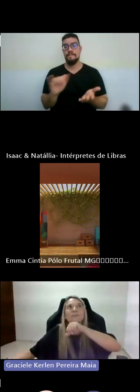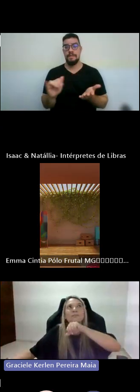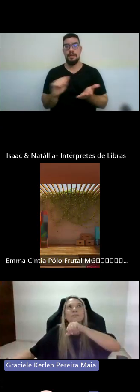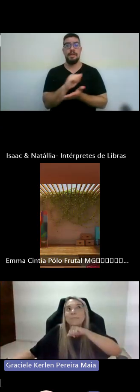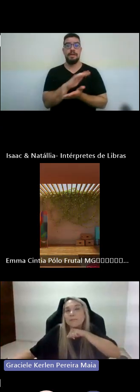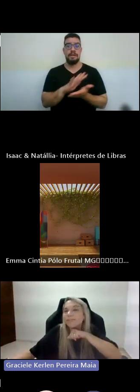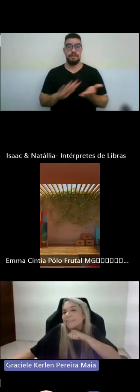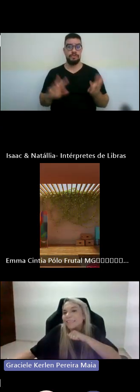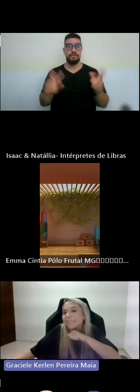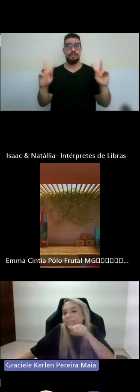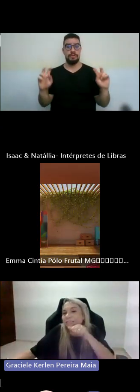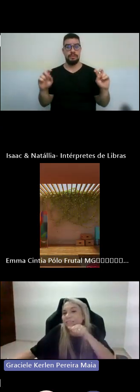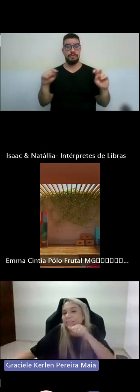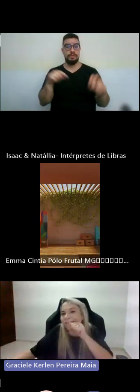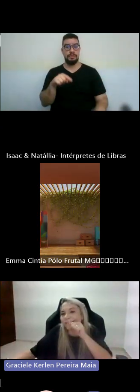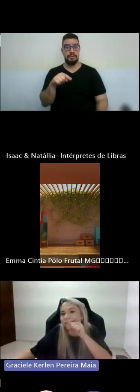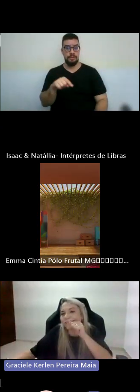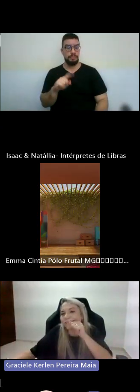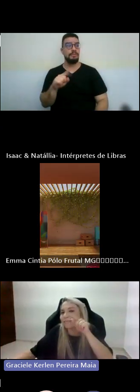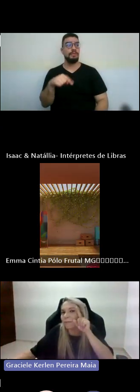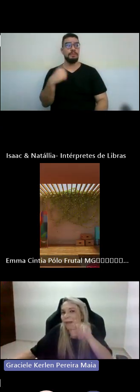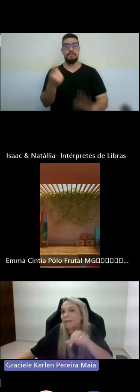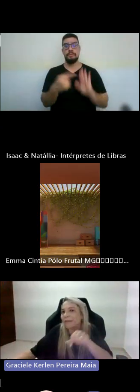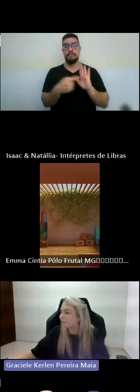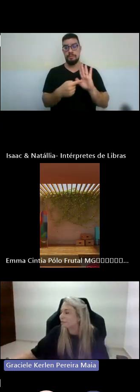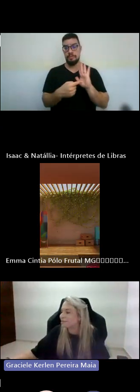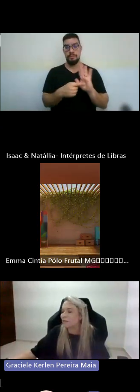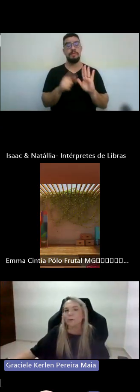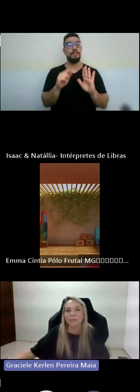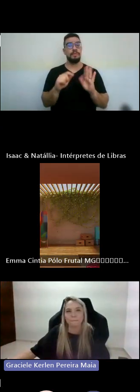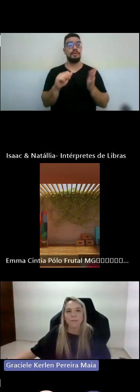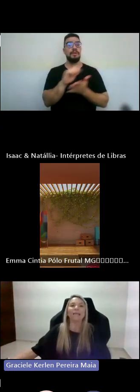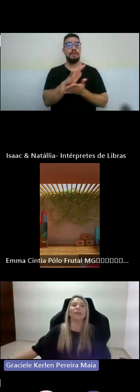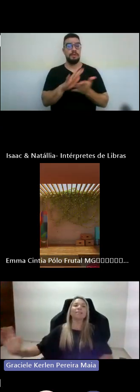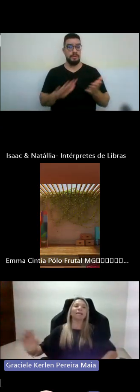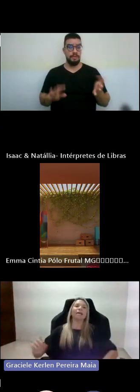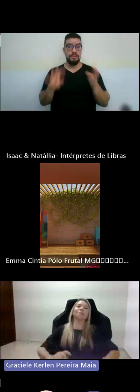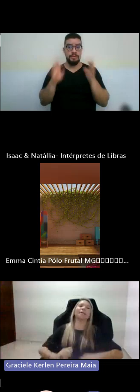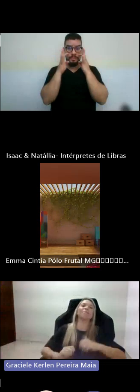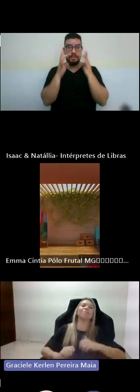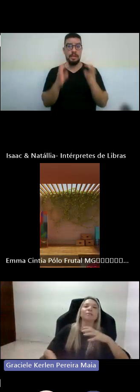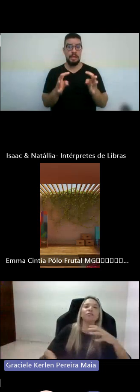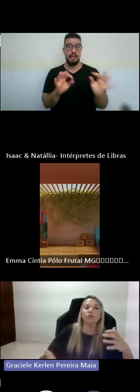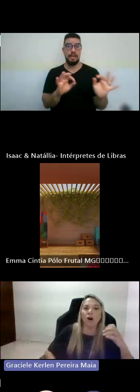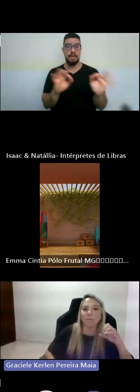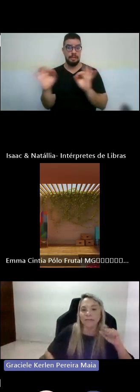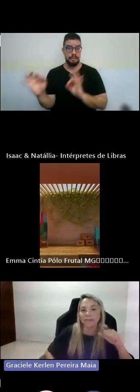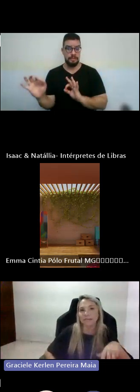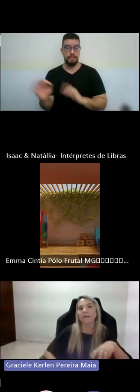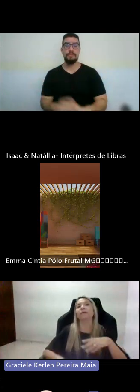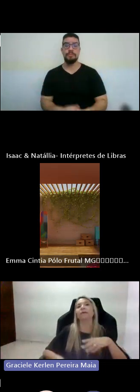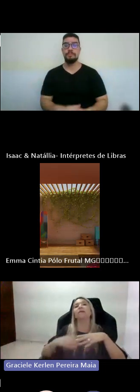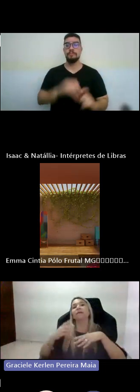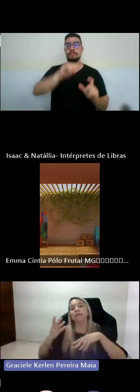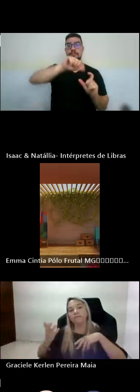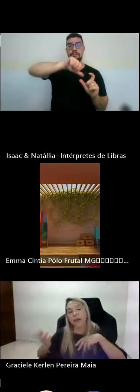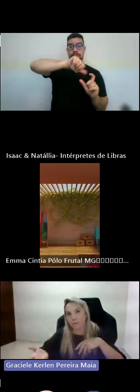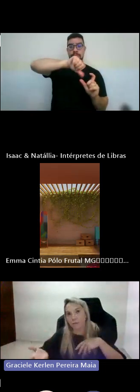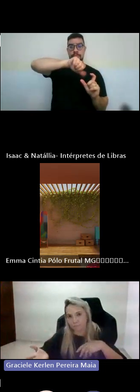ela. Depois eu vou mostrar para vocês as atividades, então prestem muita atenção aí. Nós temos derivação de